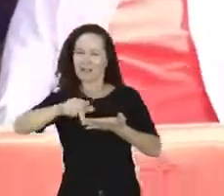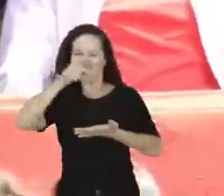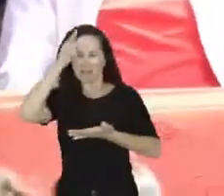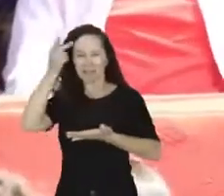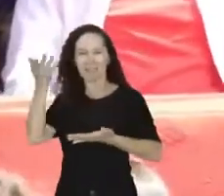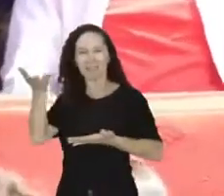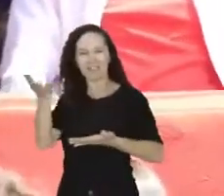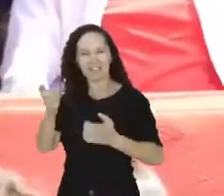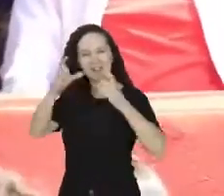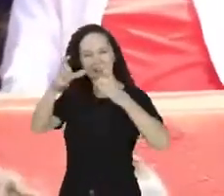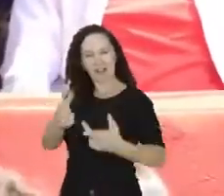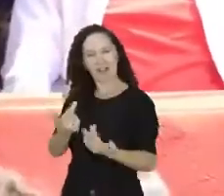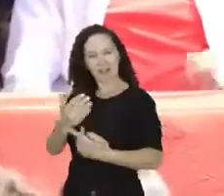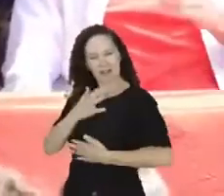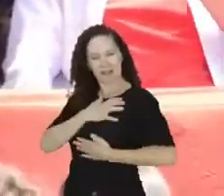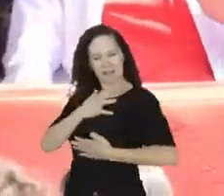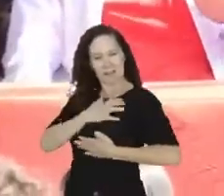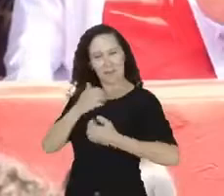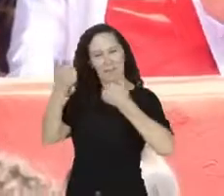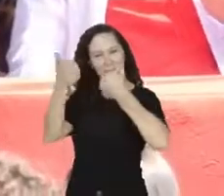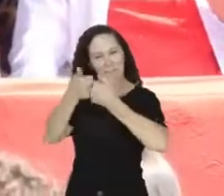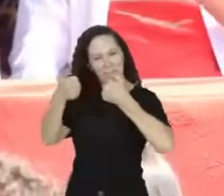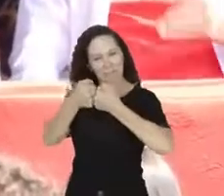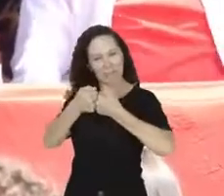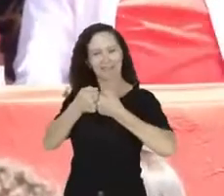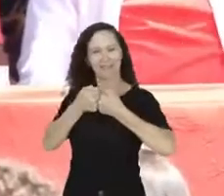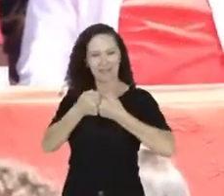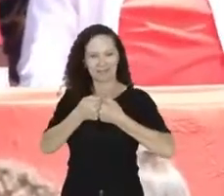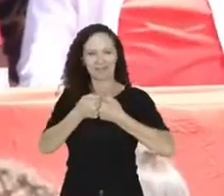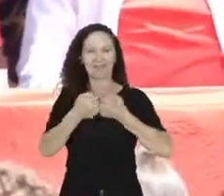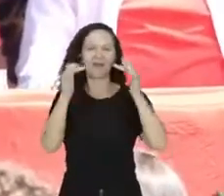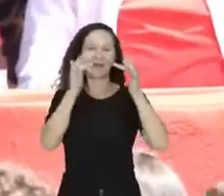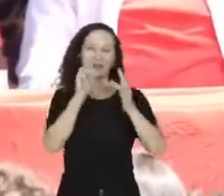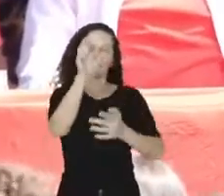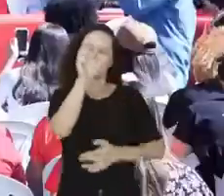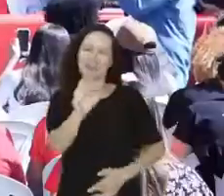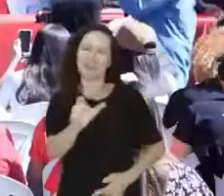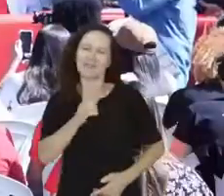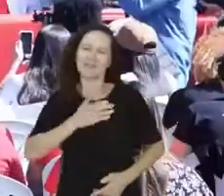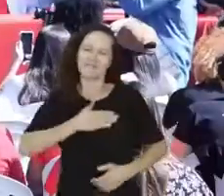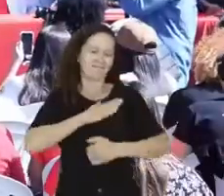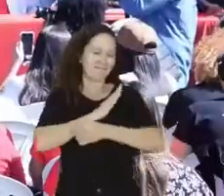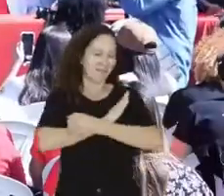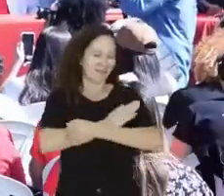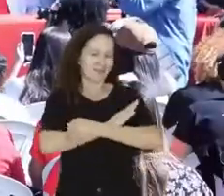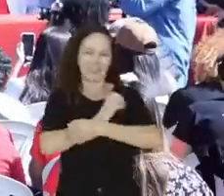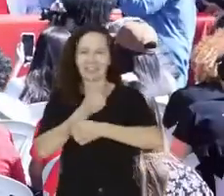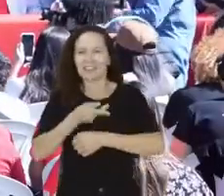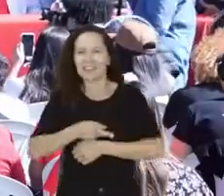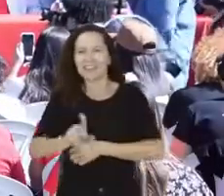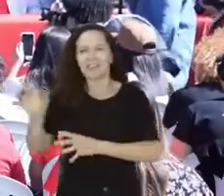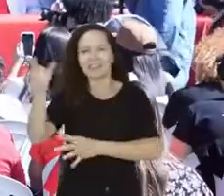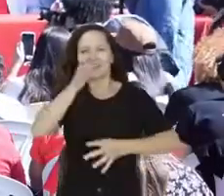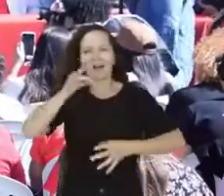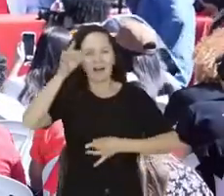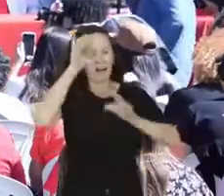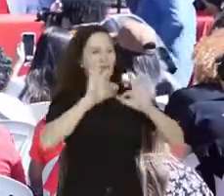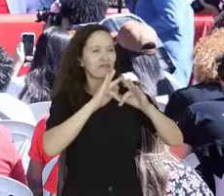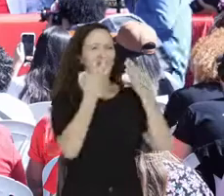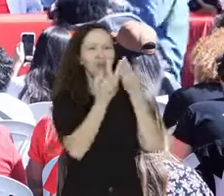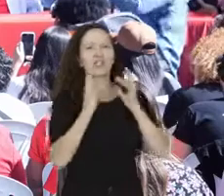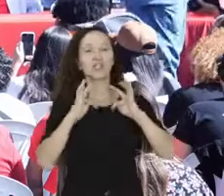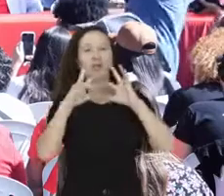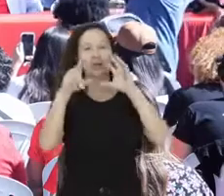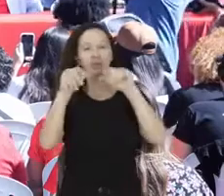tão próximo. E é o senhor sempre no coração, na alma, a família inteira, todo mundo já está